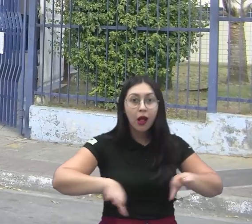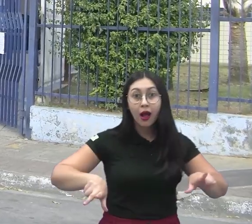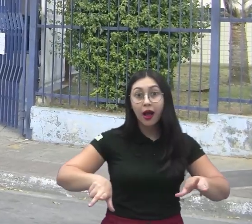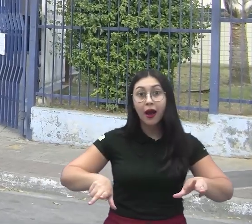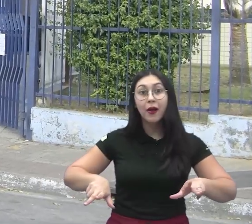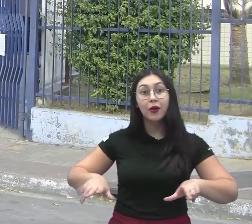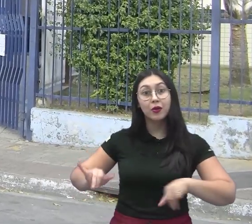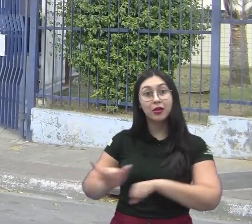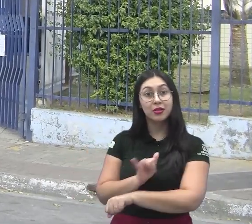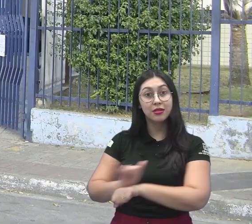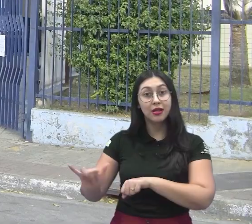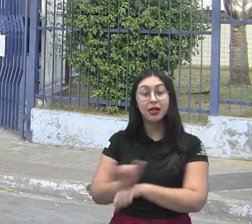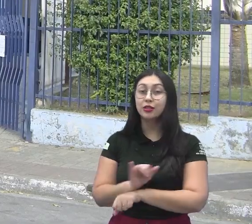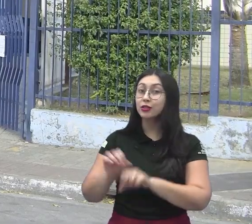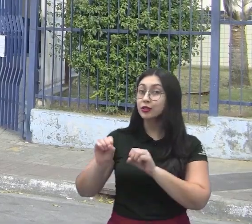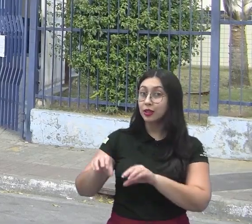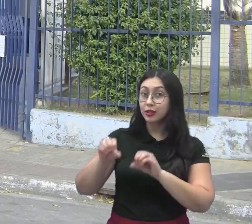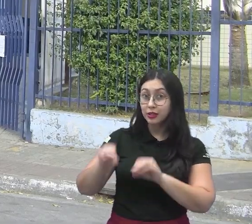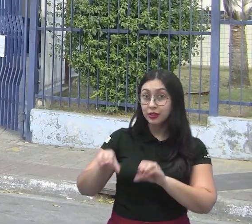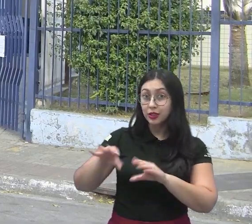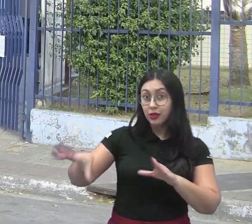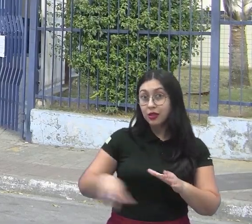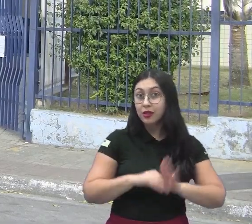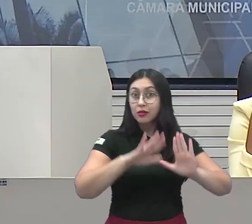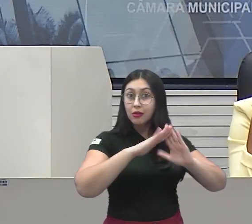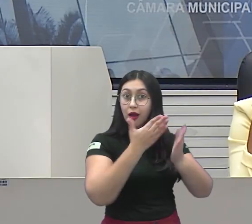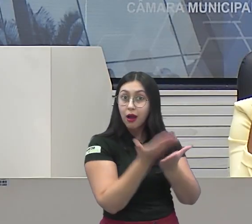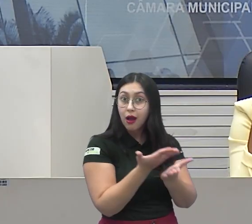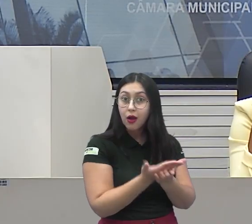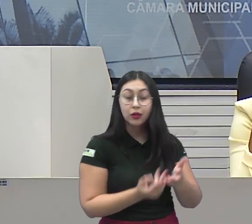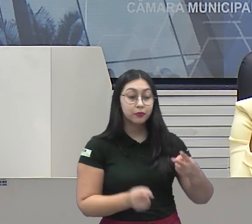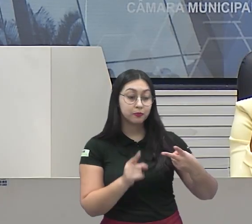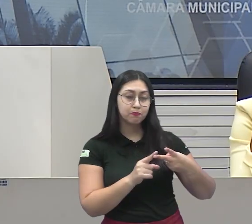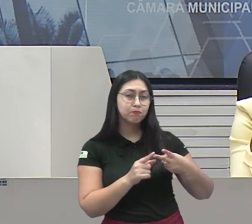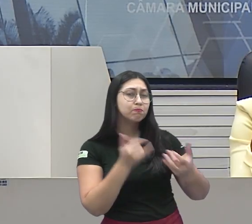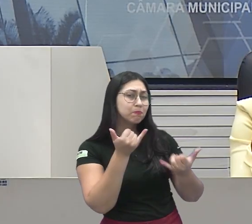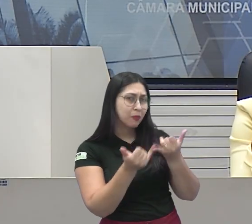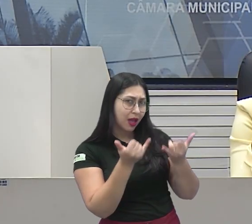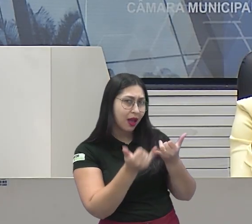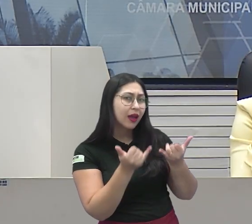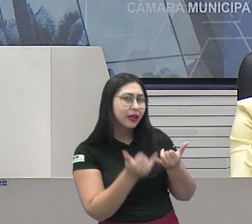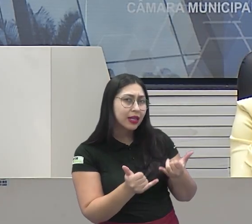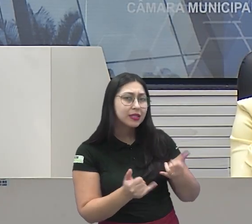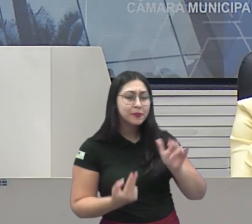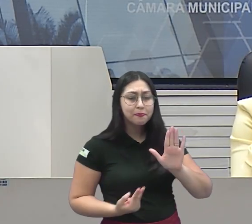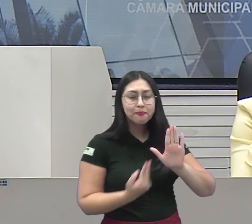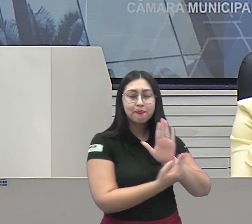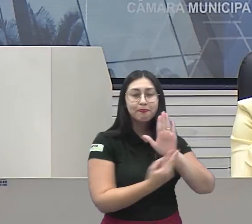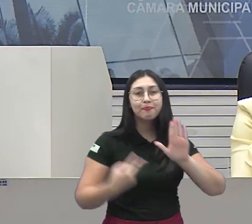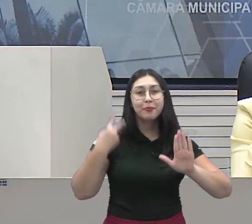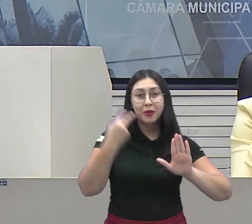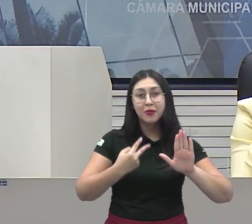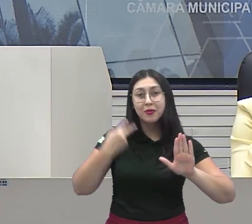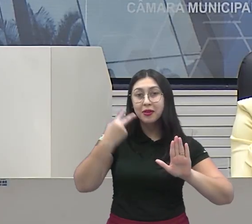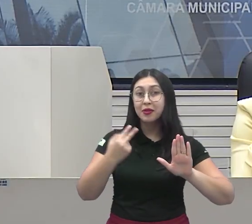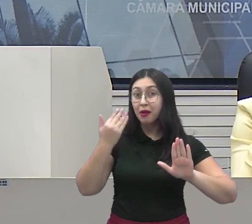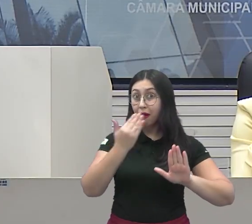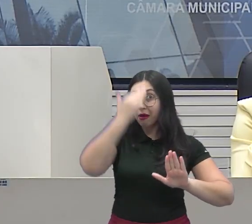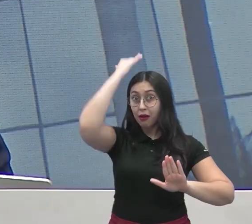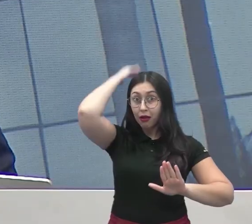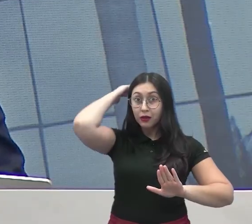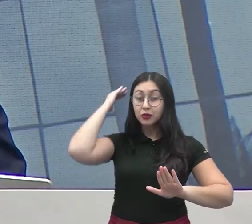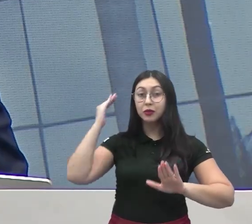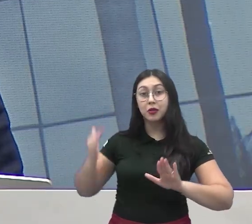com recursos pedagógicos nas escolas municipais. Com proposta semelhante, o segundo projeto, apresentado pelo vereador